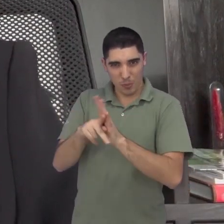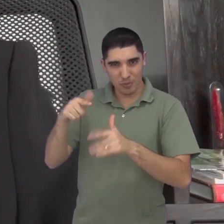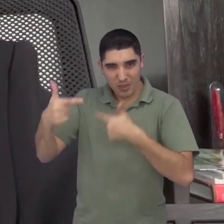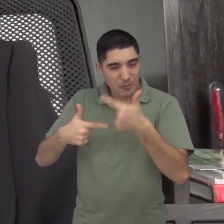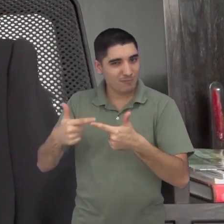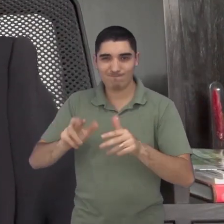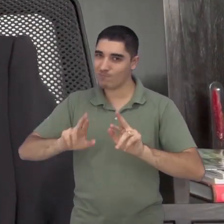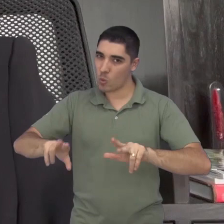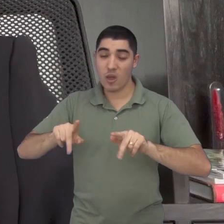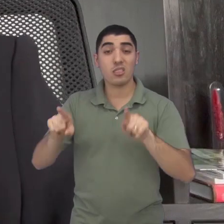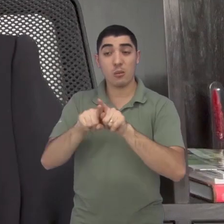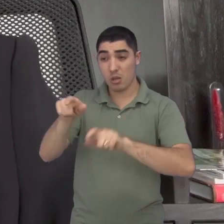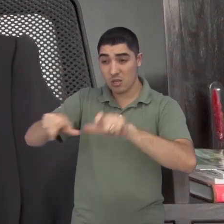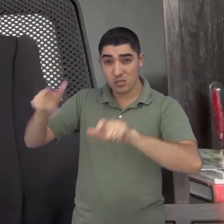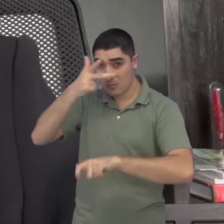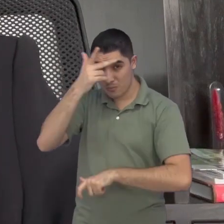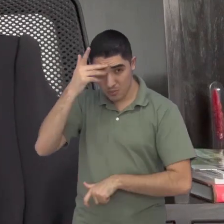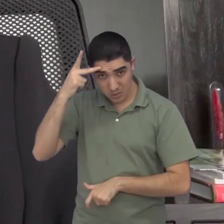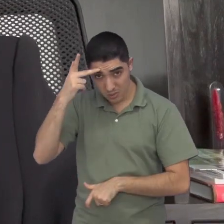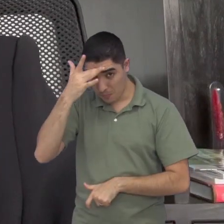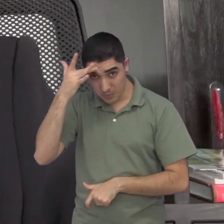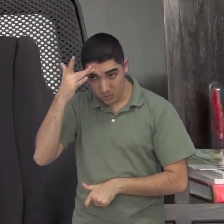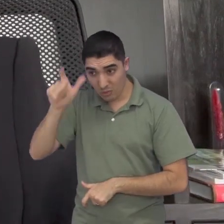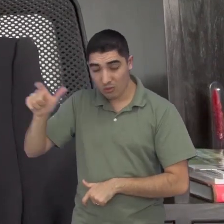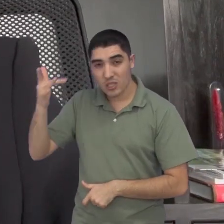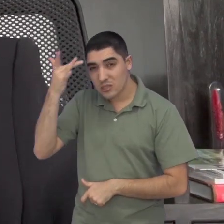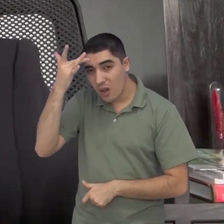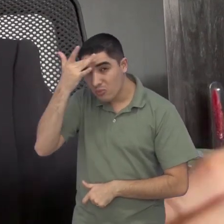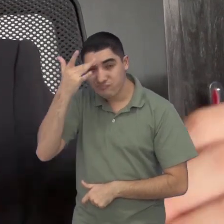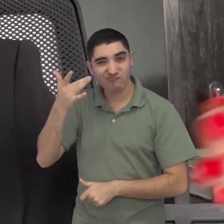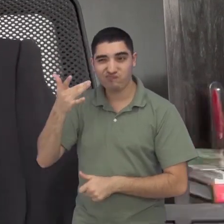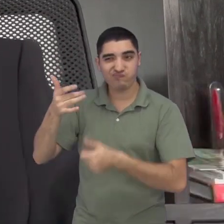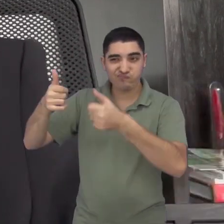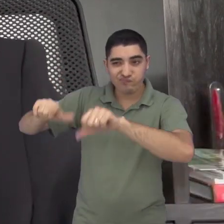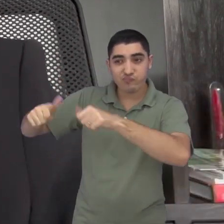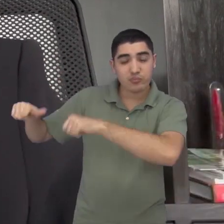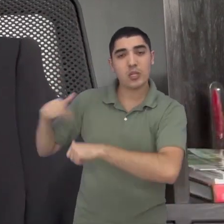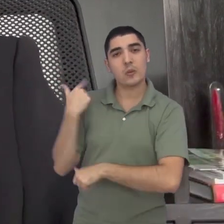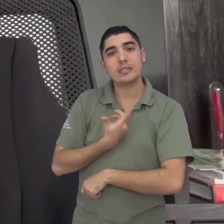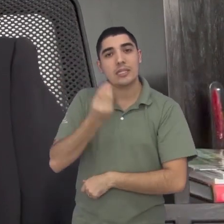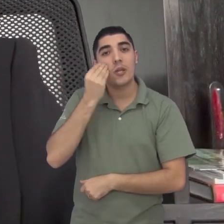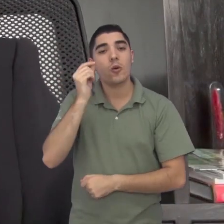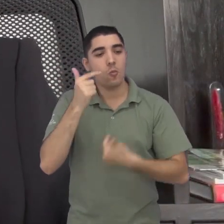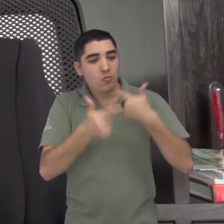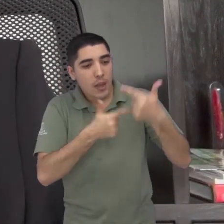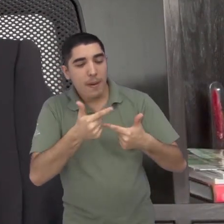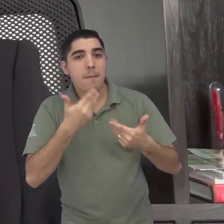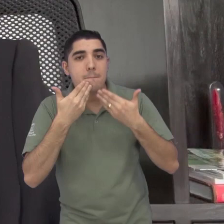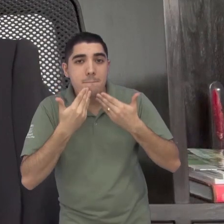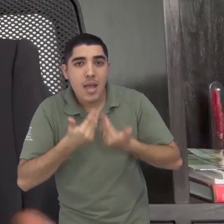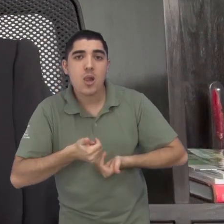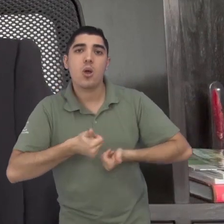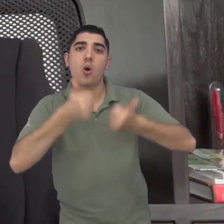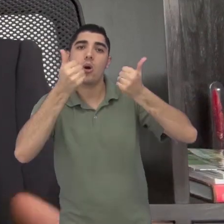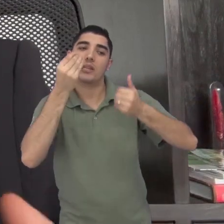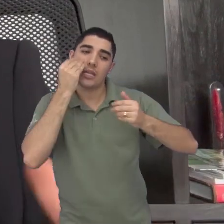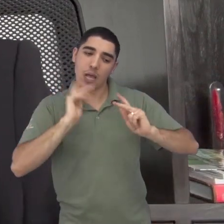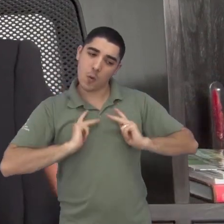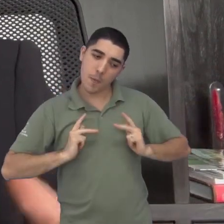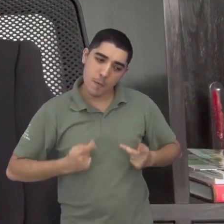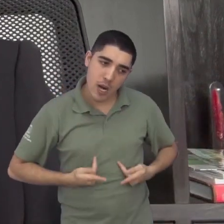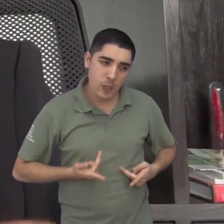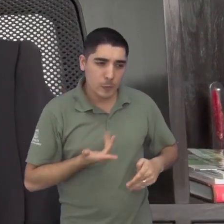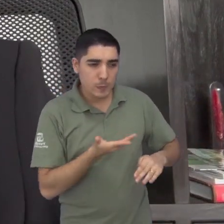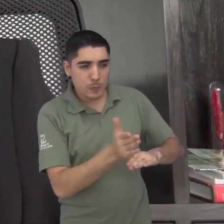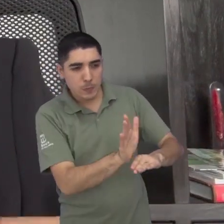das pessoas. Está na hora da gente redesenhar o trabalho, né? Uma produtividade mais sustentável, mais humanizada, que faça mais sentido para que